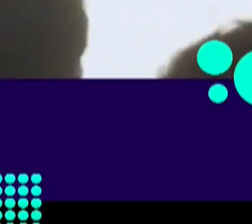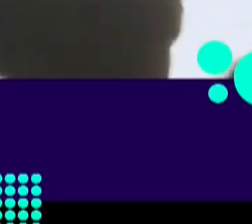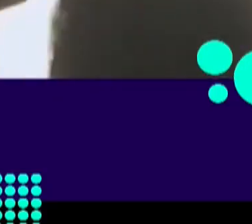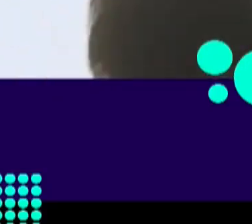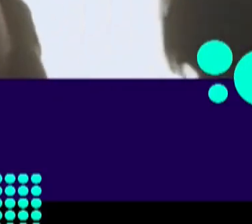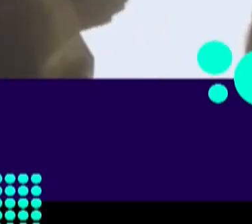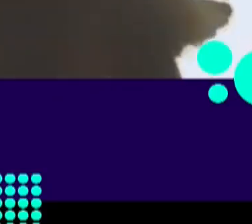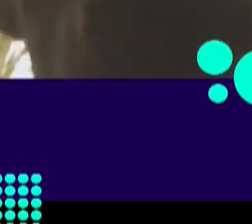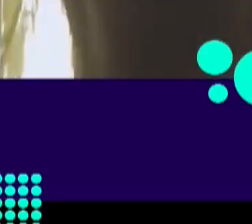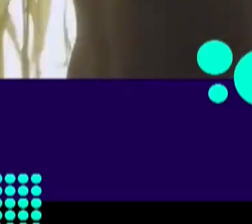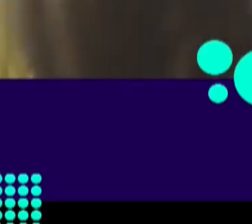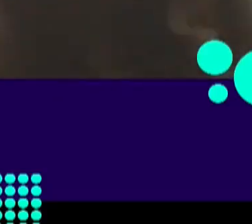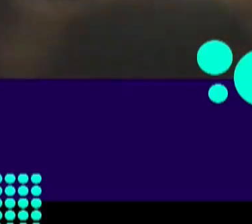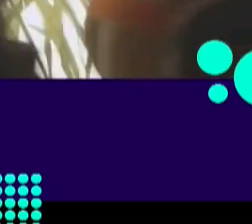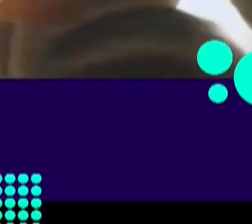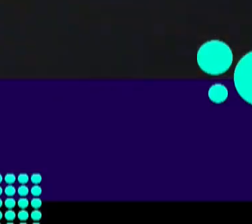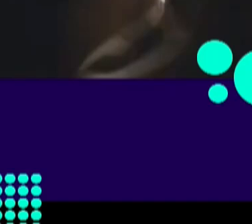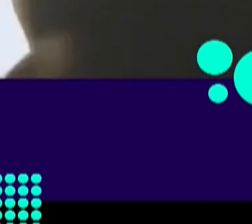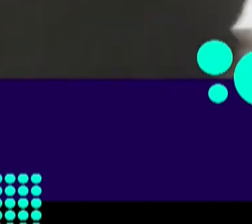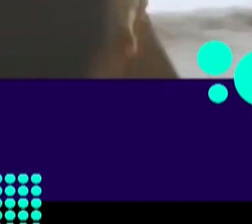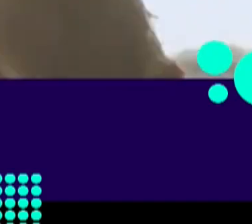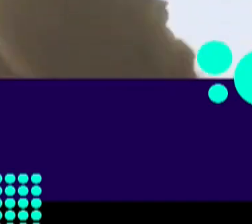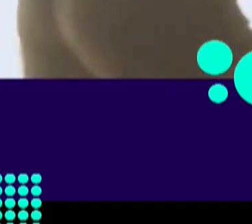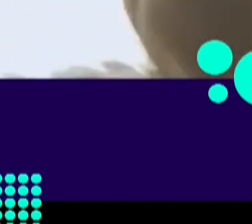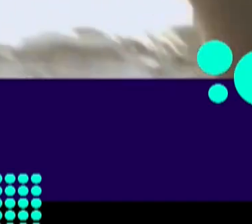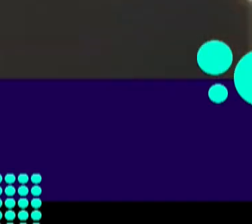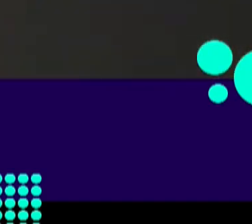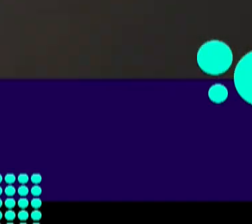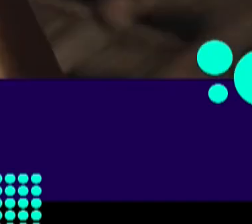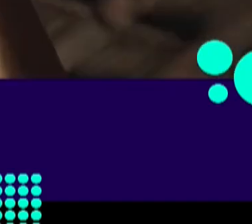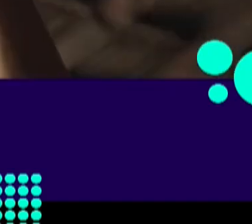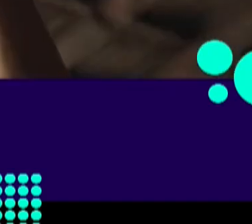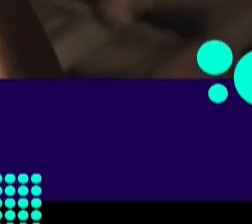Waiha napa ania lari, ania engkeng.